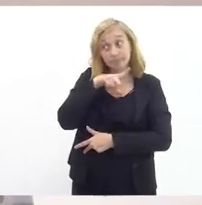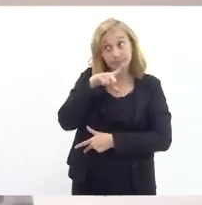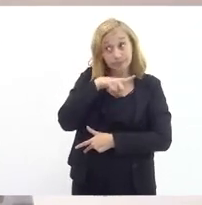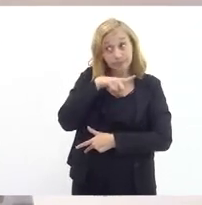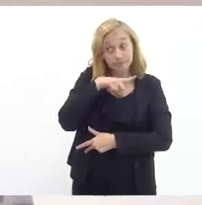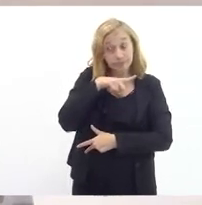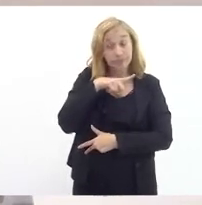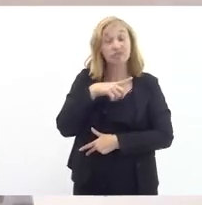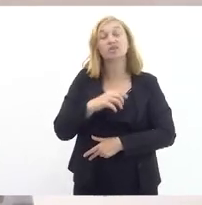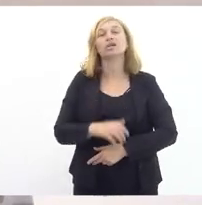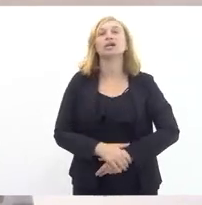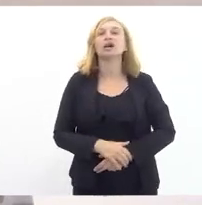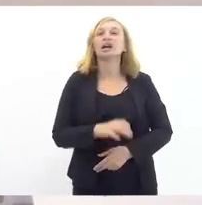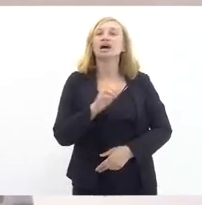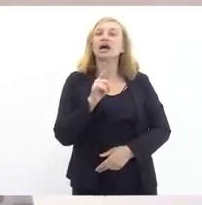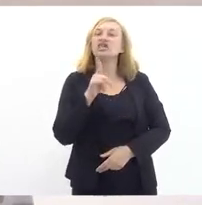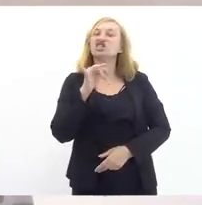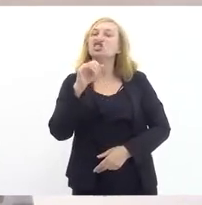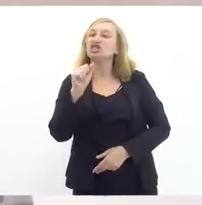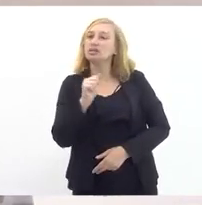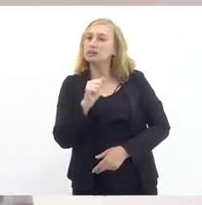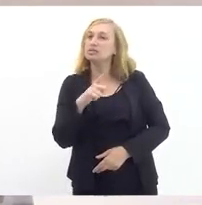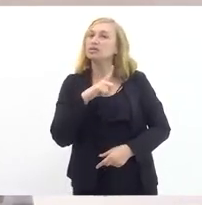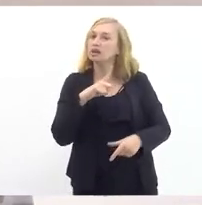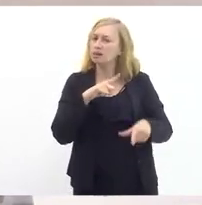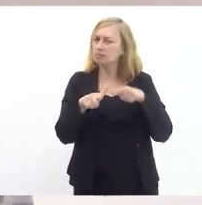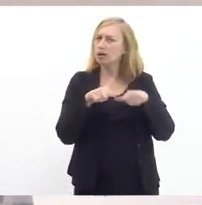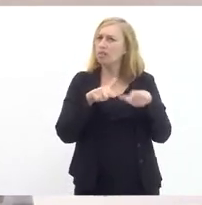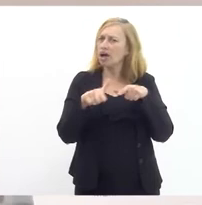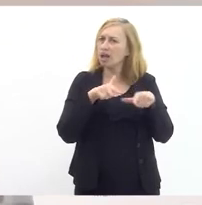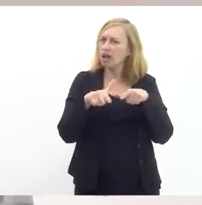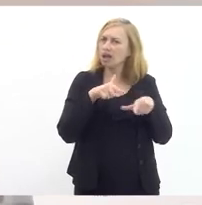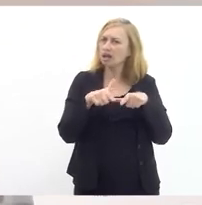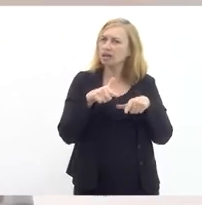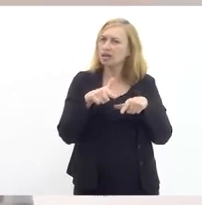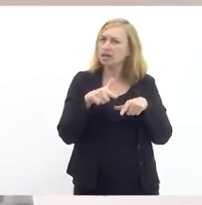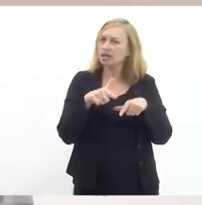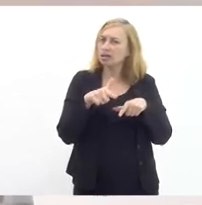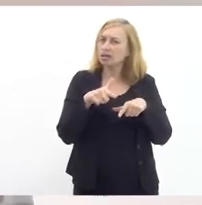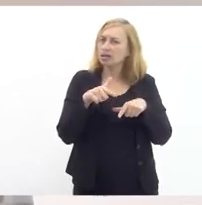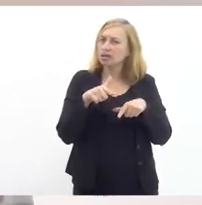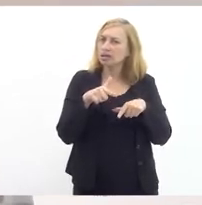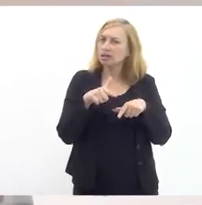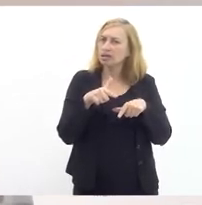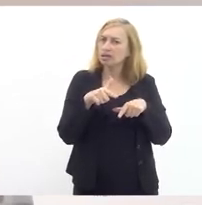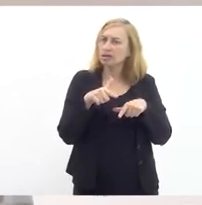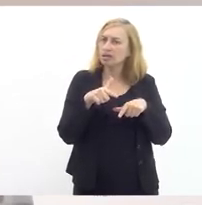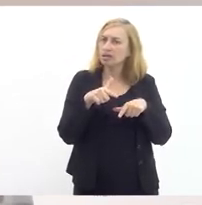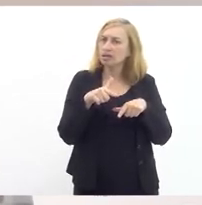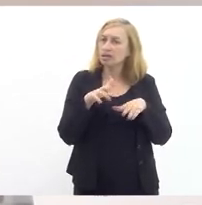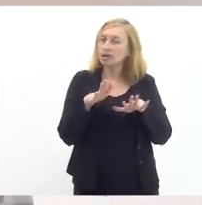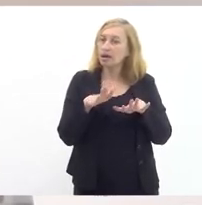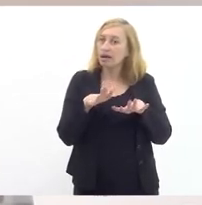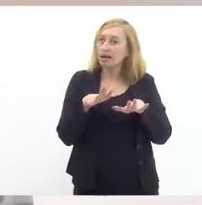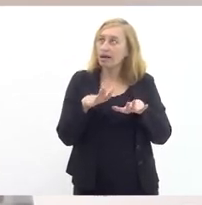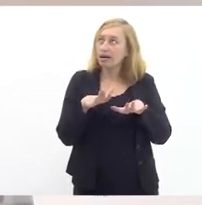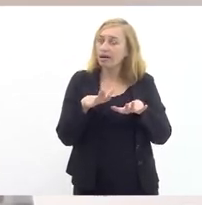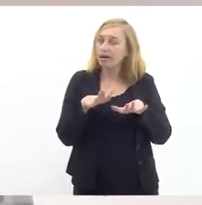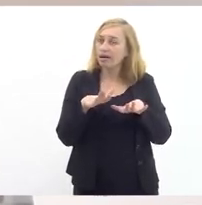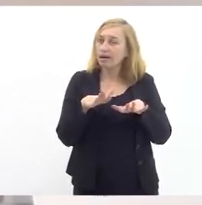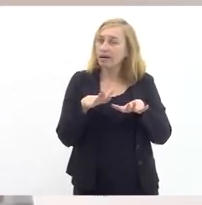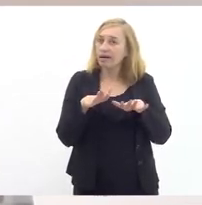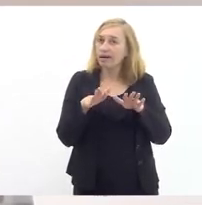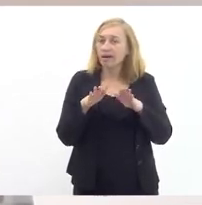A agência tem trabalhado mais burocraticamente, isto é, abre